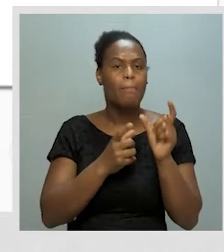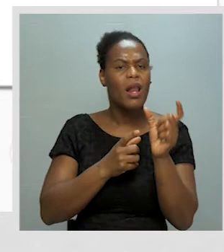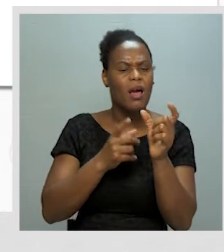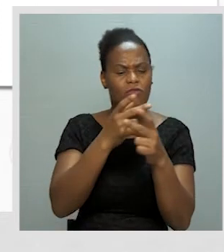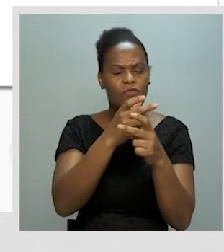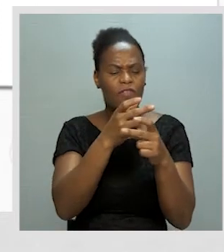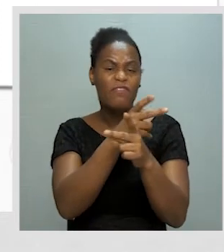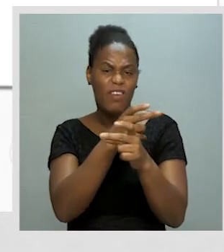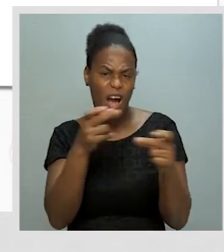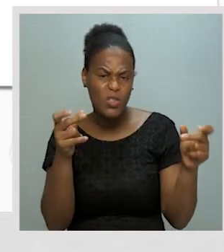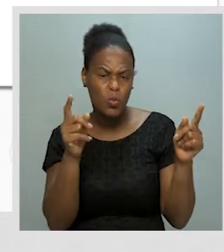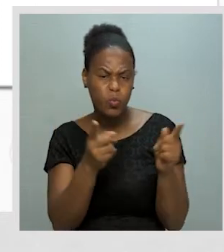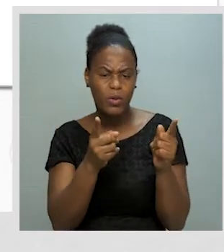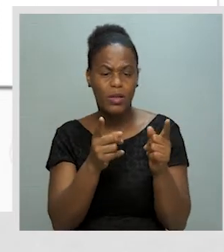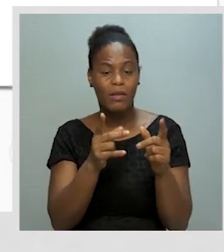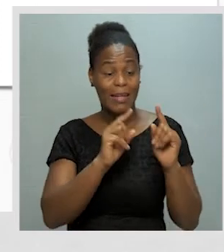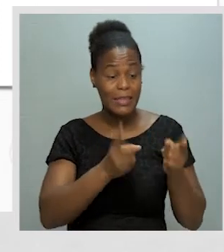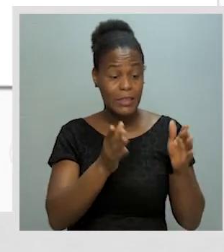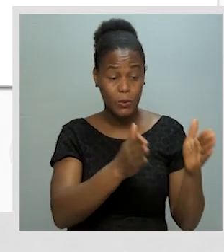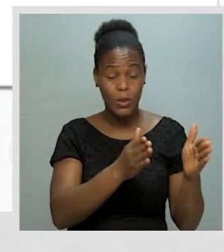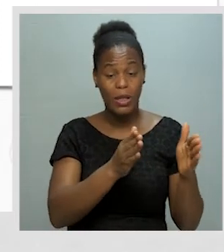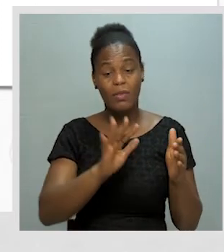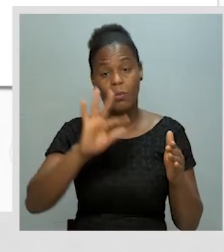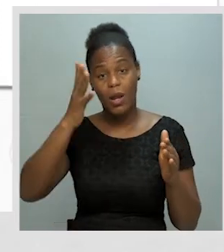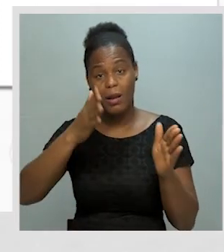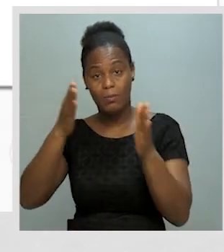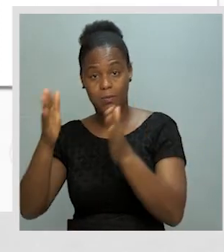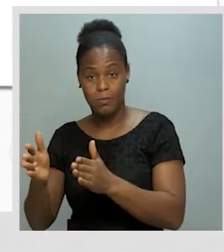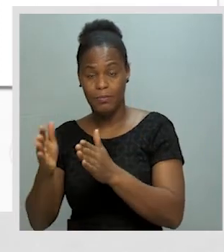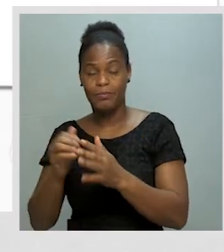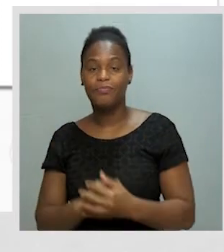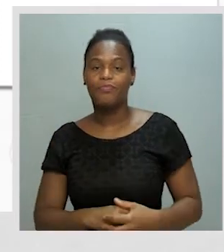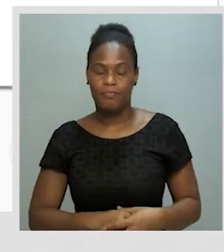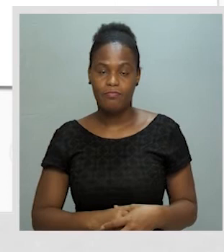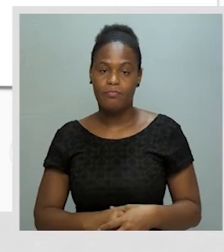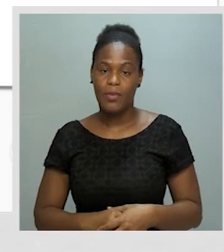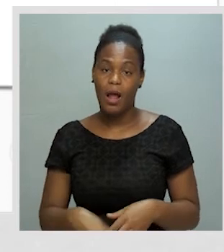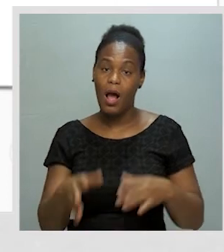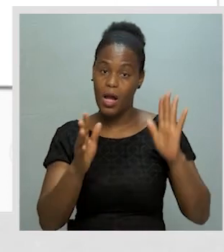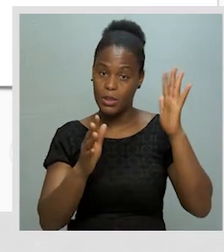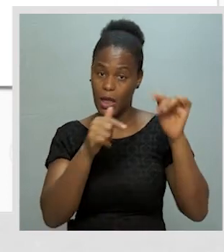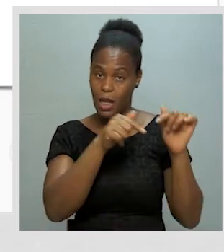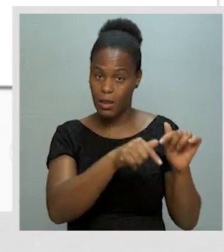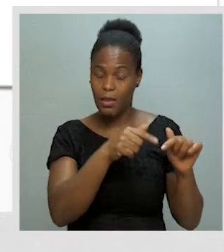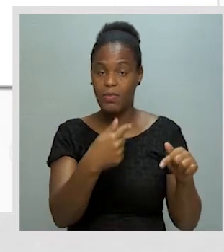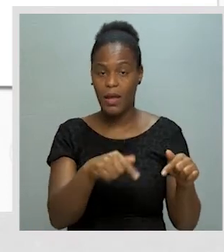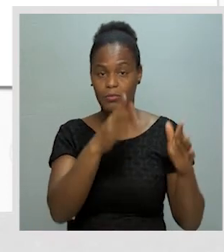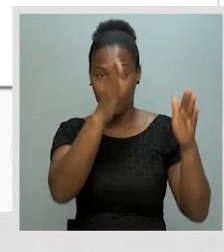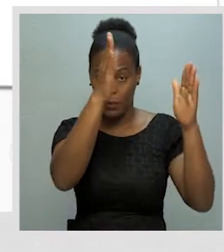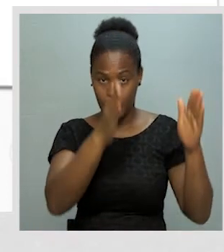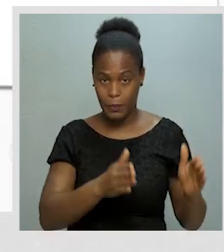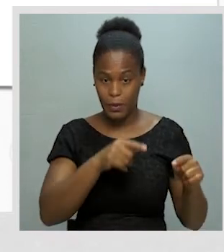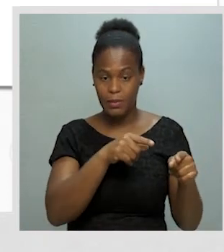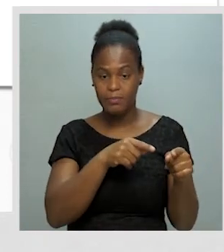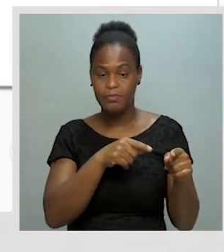a parte final na coluna direita. Na coluna à esquerda temos